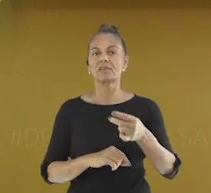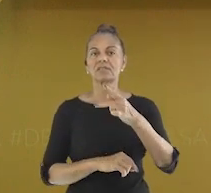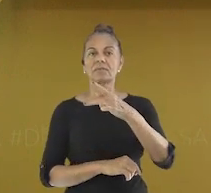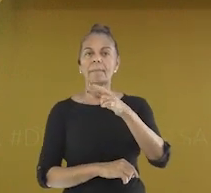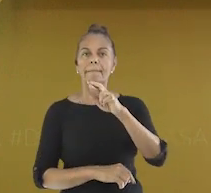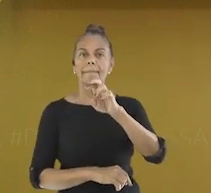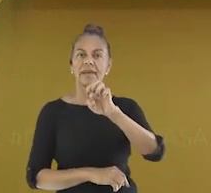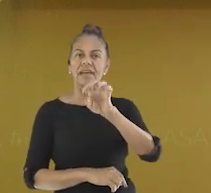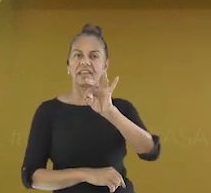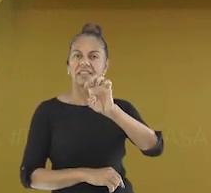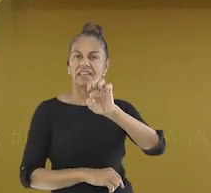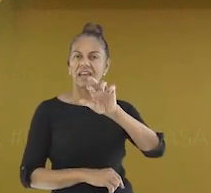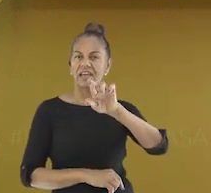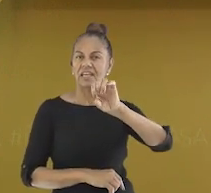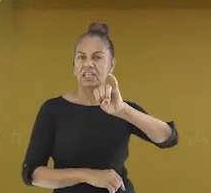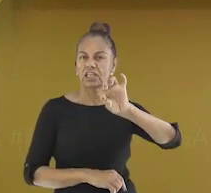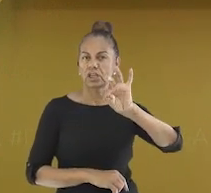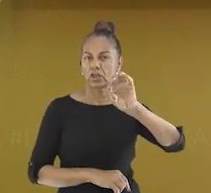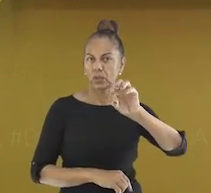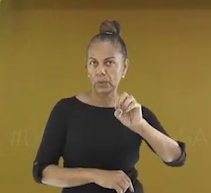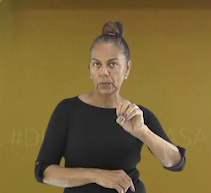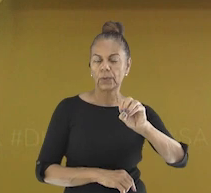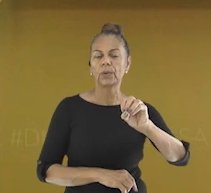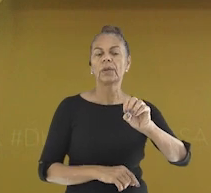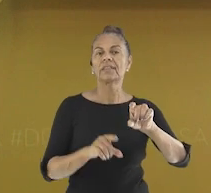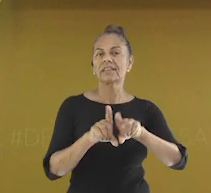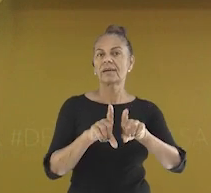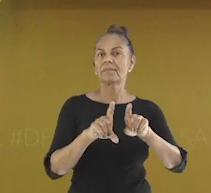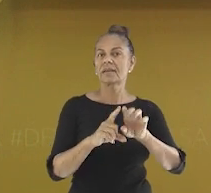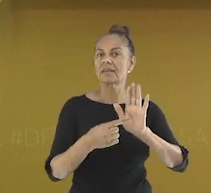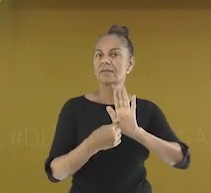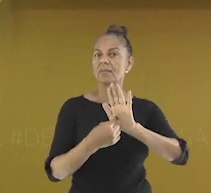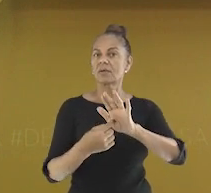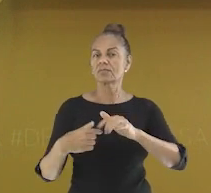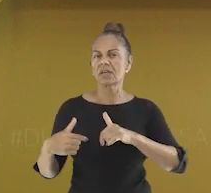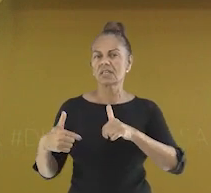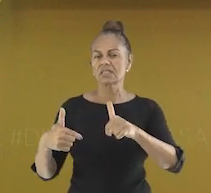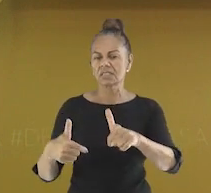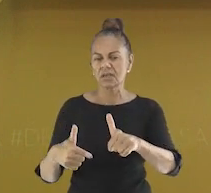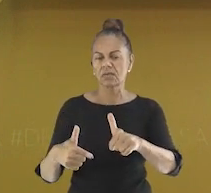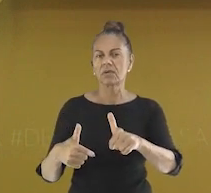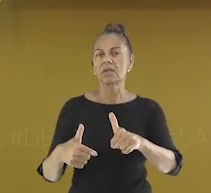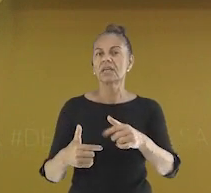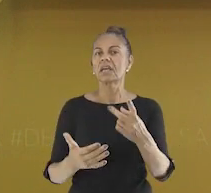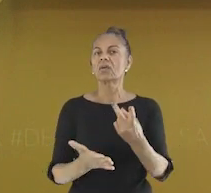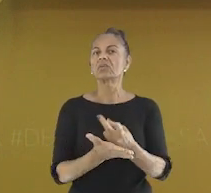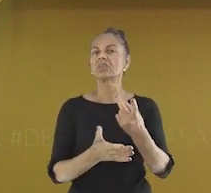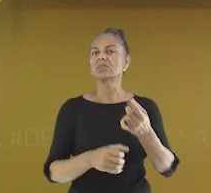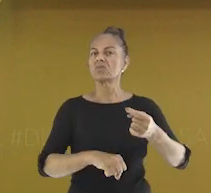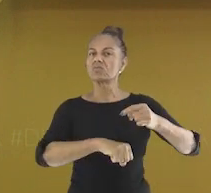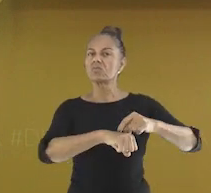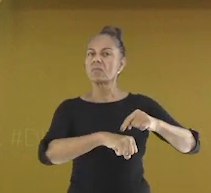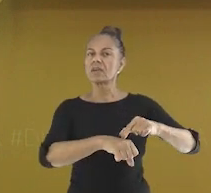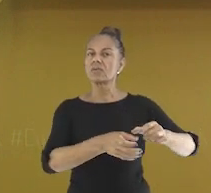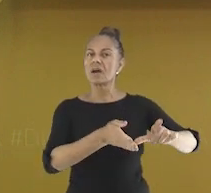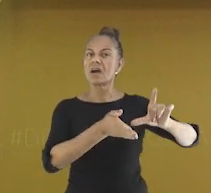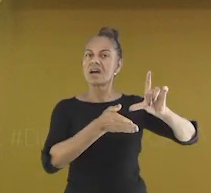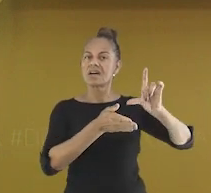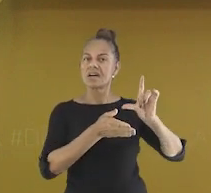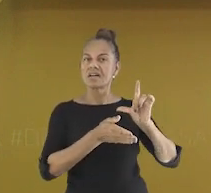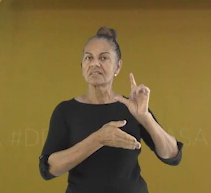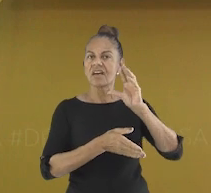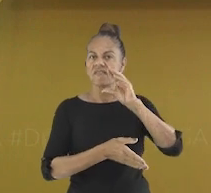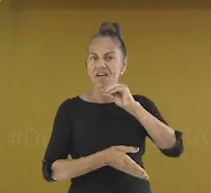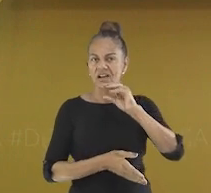amo meus pais. Depois, temos o pretérito perfeito do indicativo, que expressa